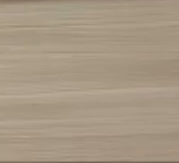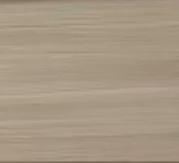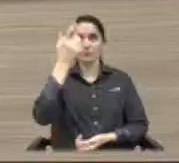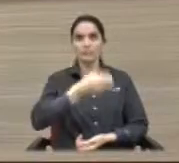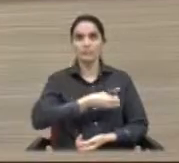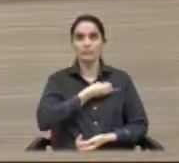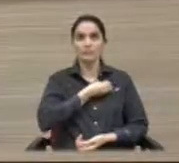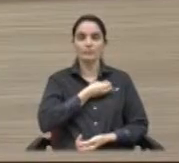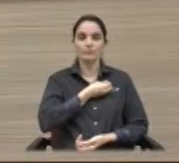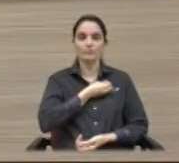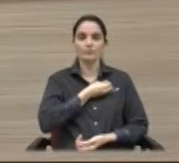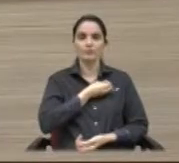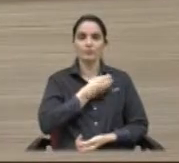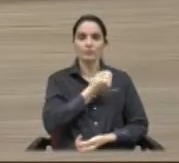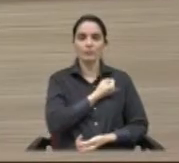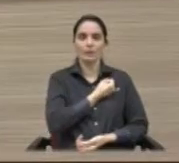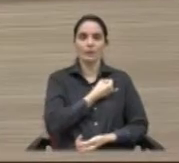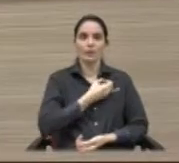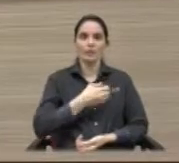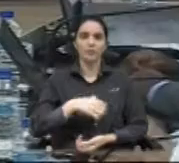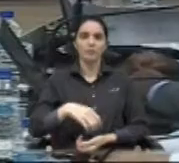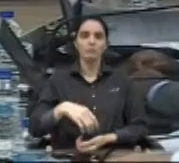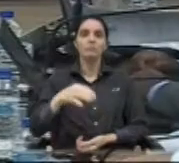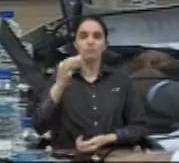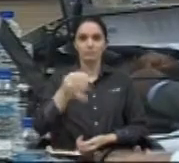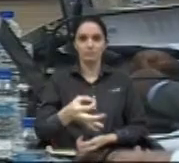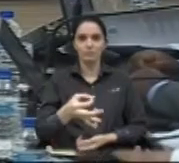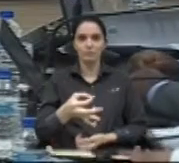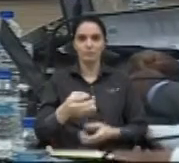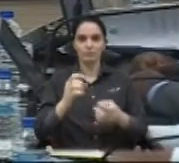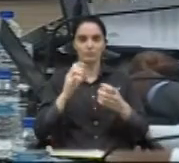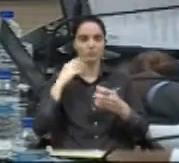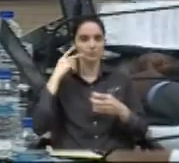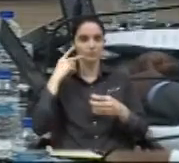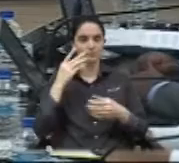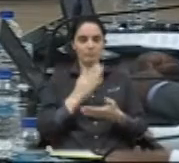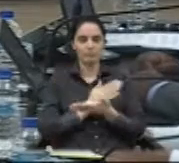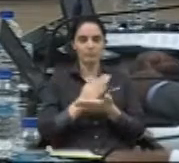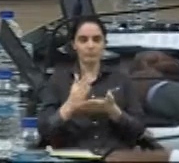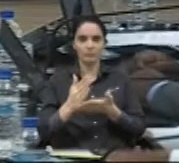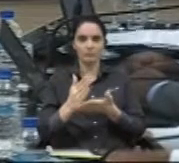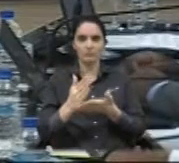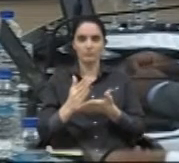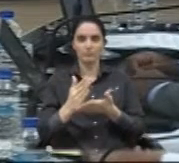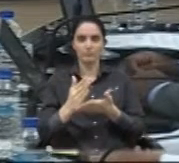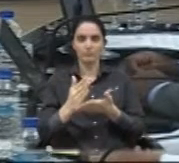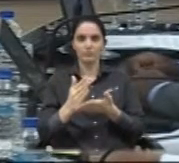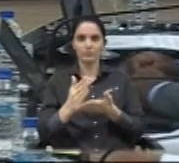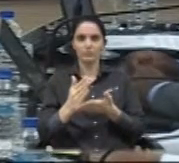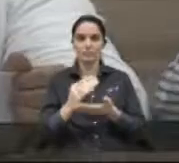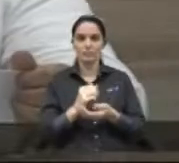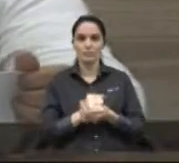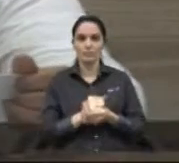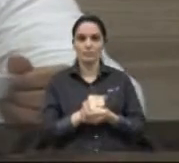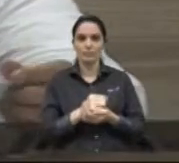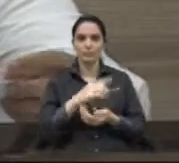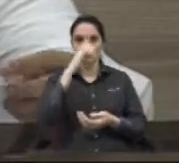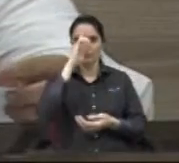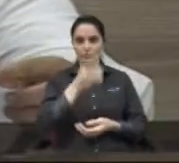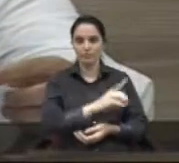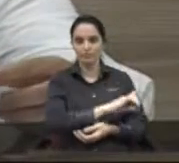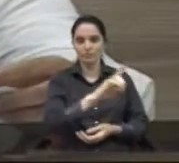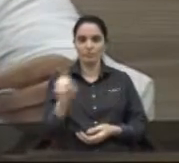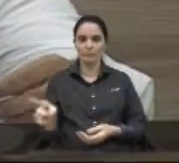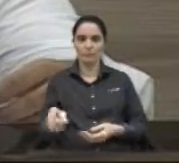Presente. Havendo número regimental, esta presidência dá por iniciada a ordem do dia,